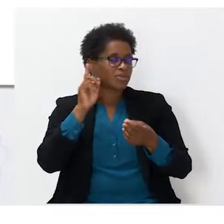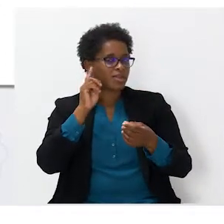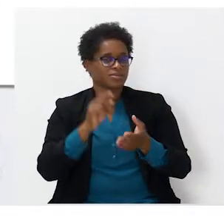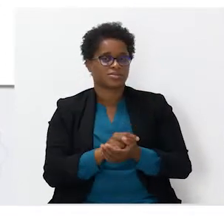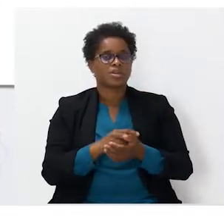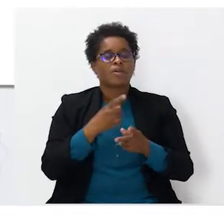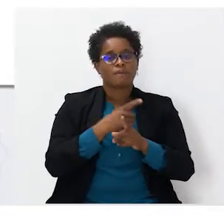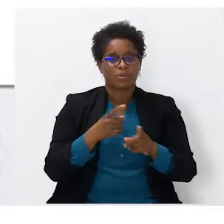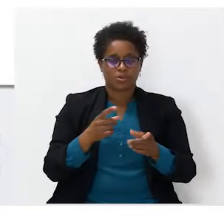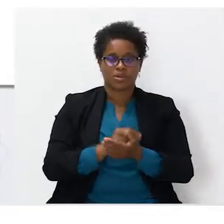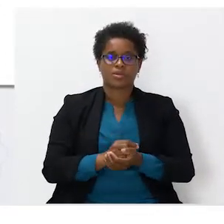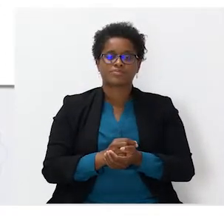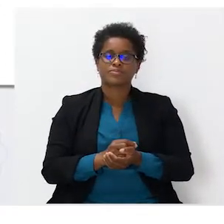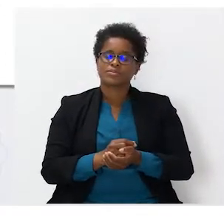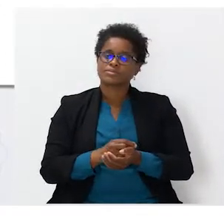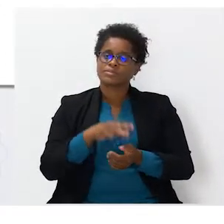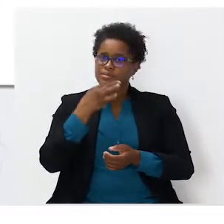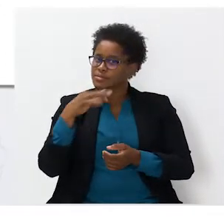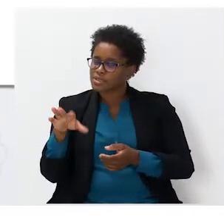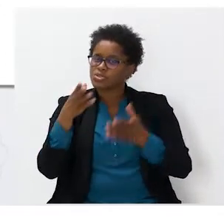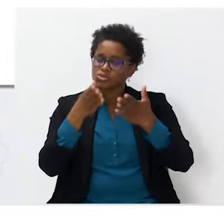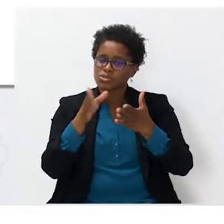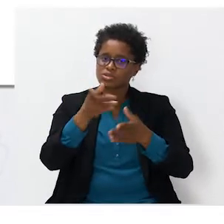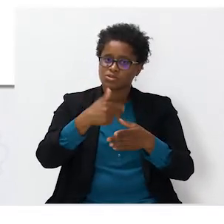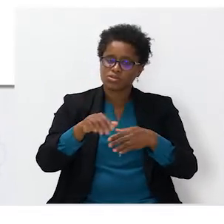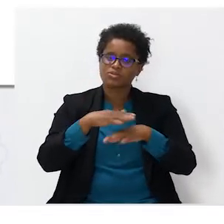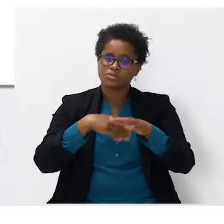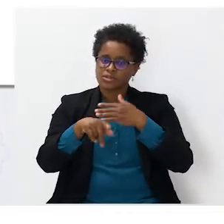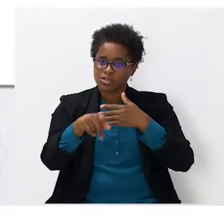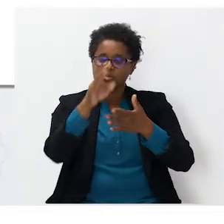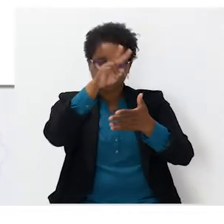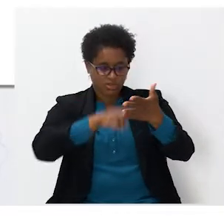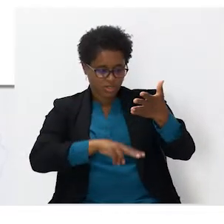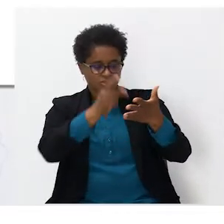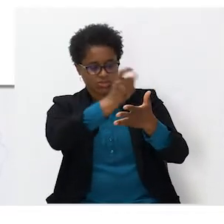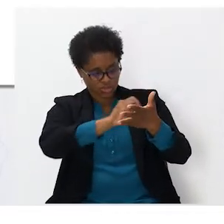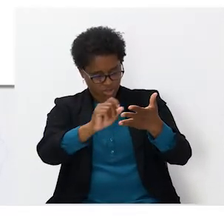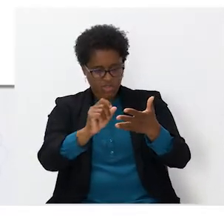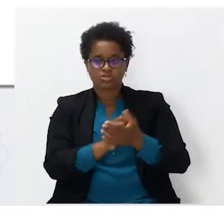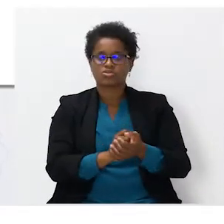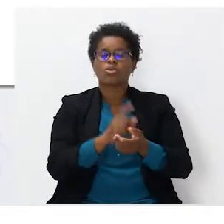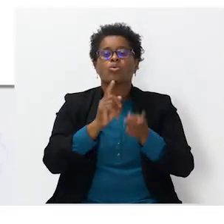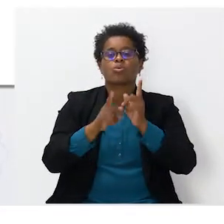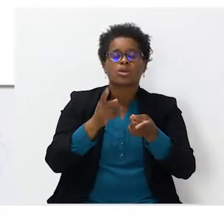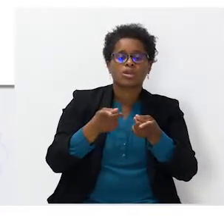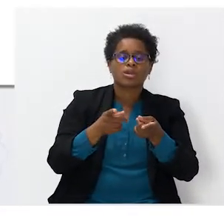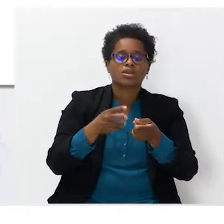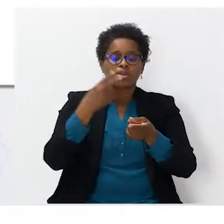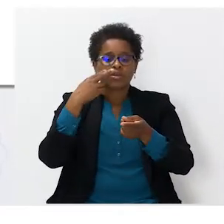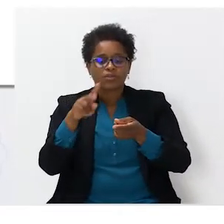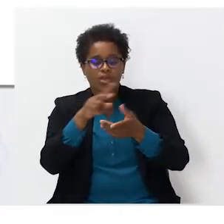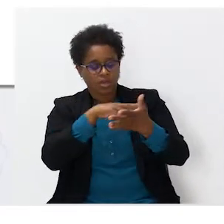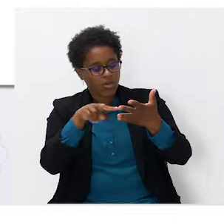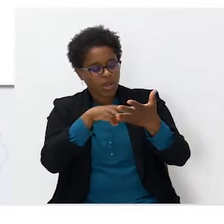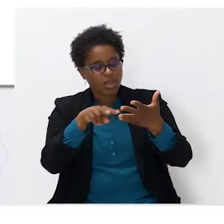importantes porque permitem reproduzir no texto escrito o que é que nos permite ver ao ler